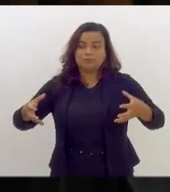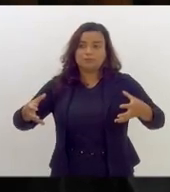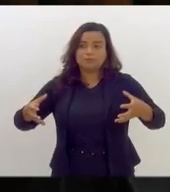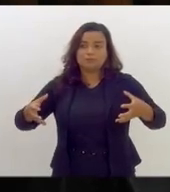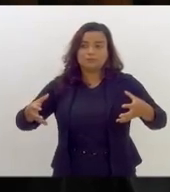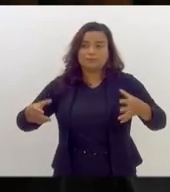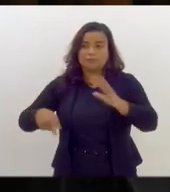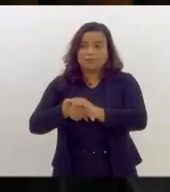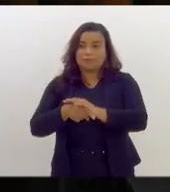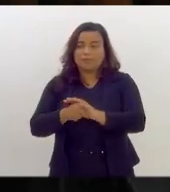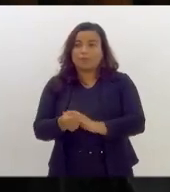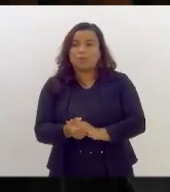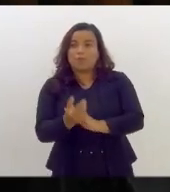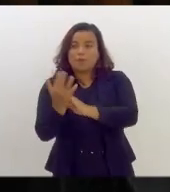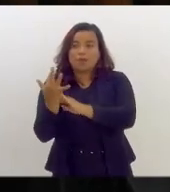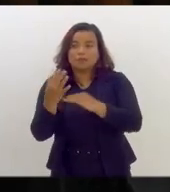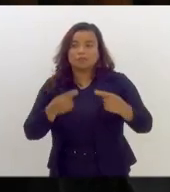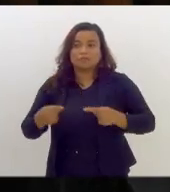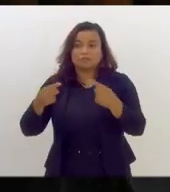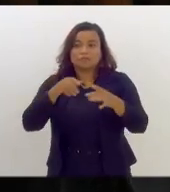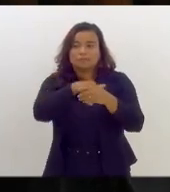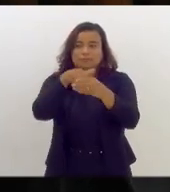eleitoral tributário